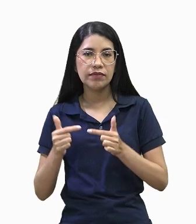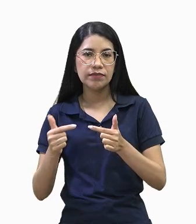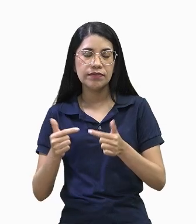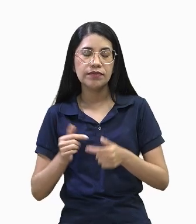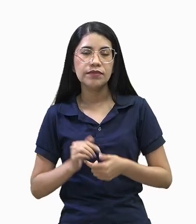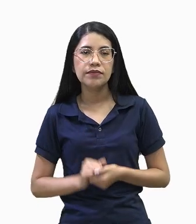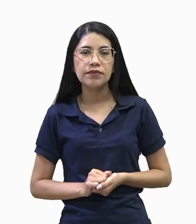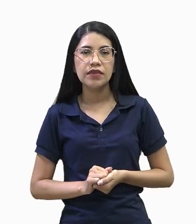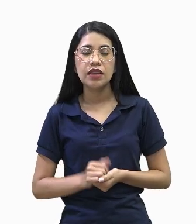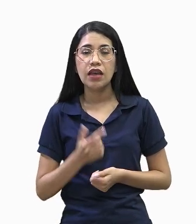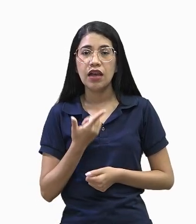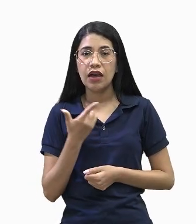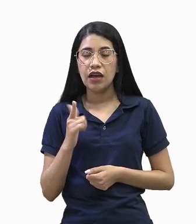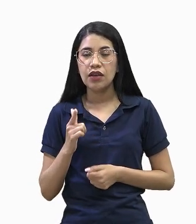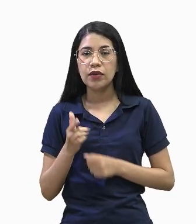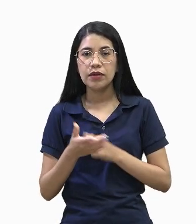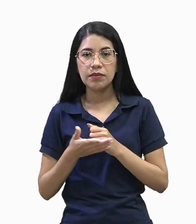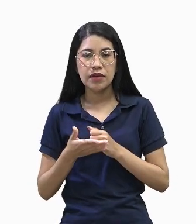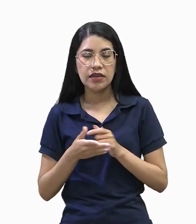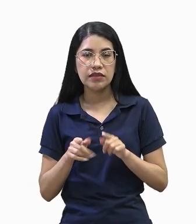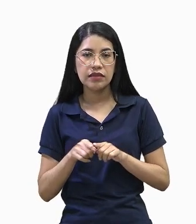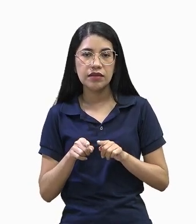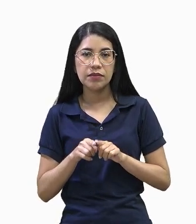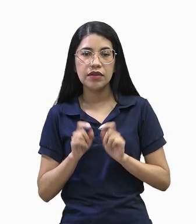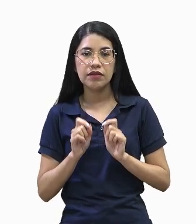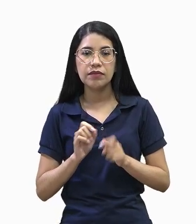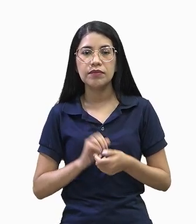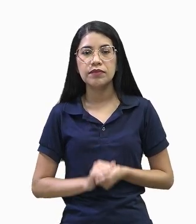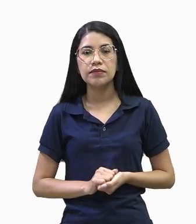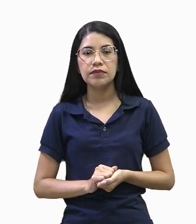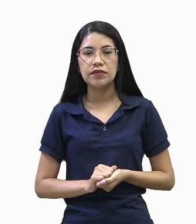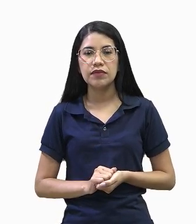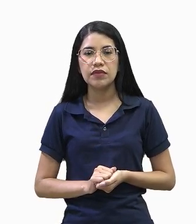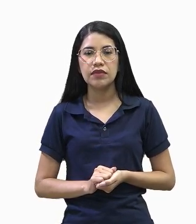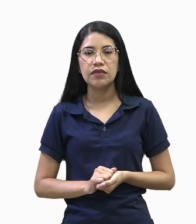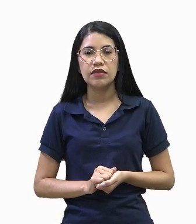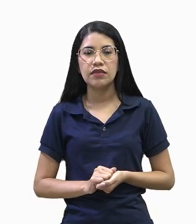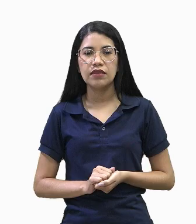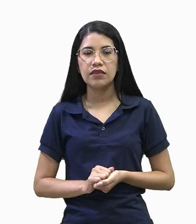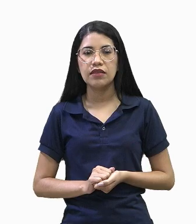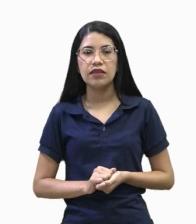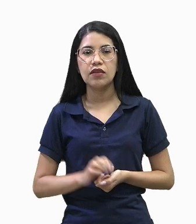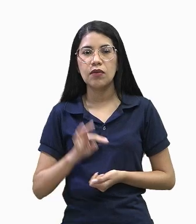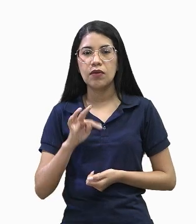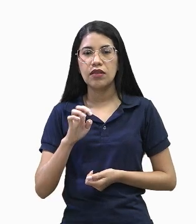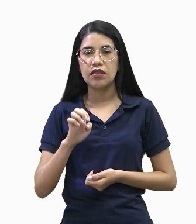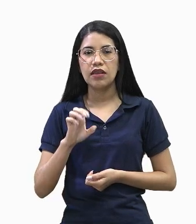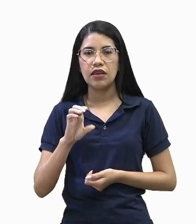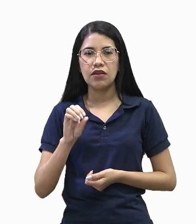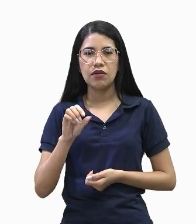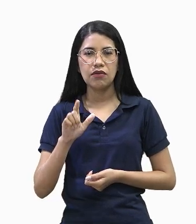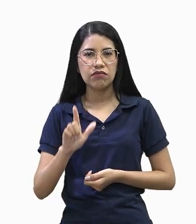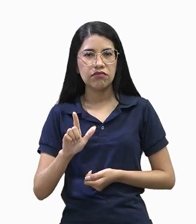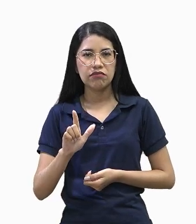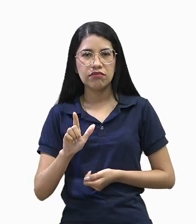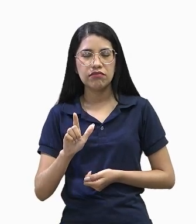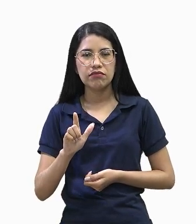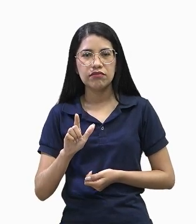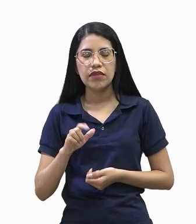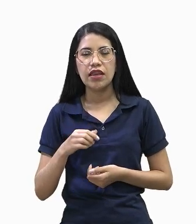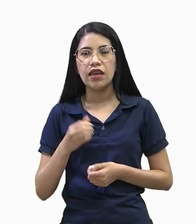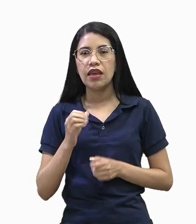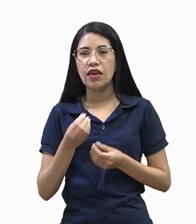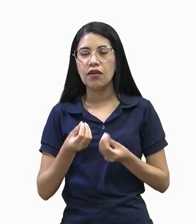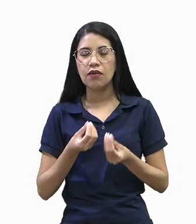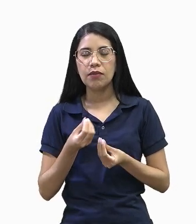vem outro fundamento do rugby que nós aprendemos, que é o tackle. O tackle é a jogada de